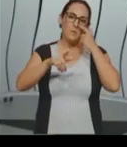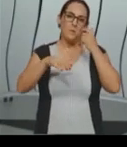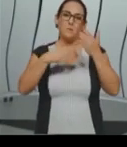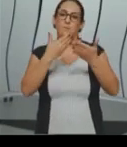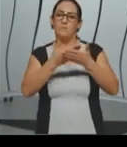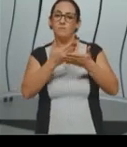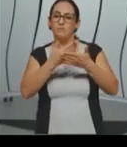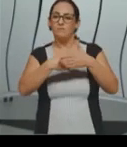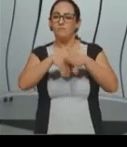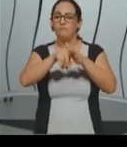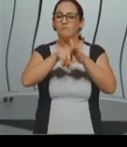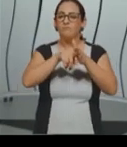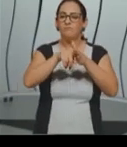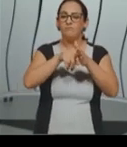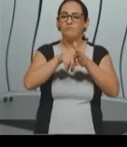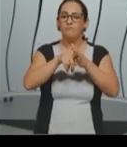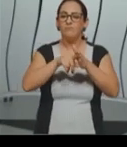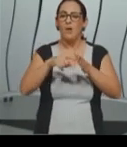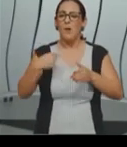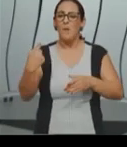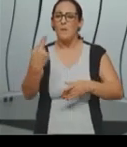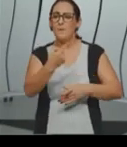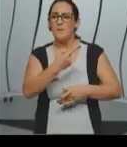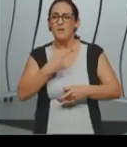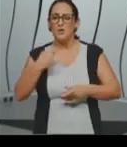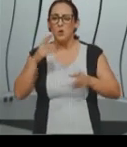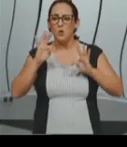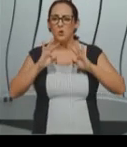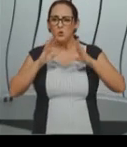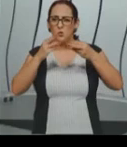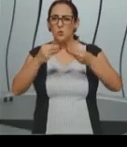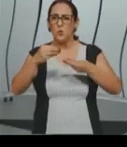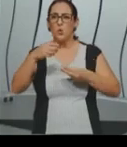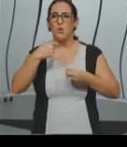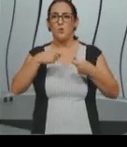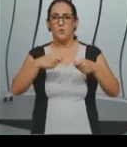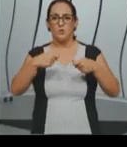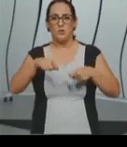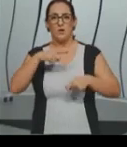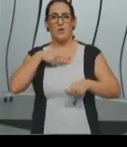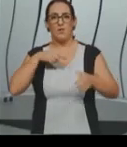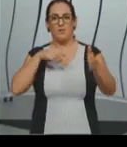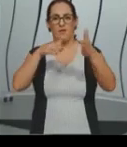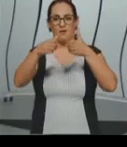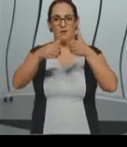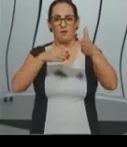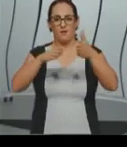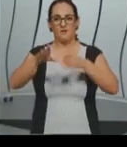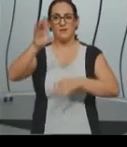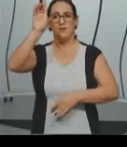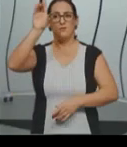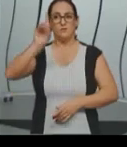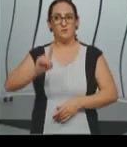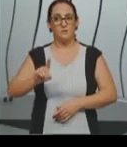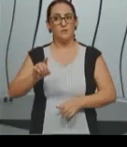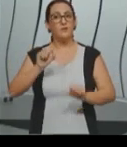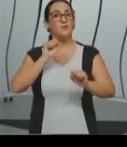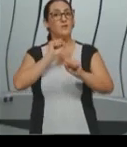acesso aos direitos, né, que nos devem ser garantidos.